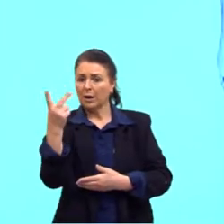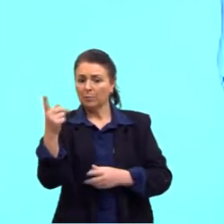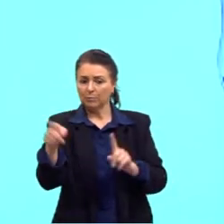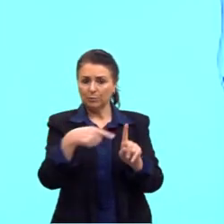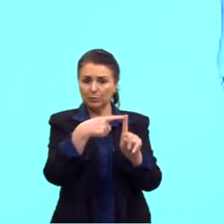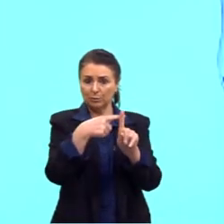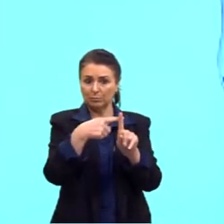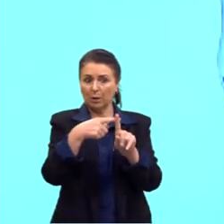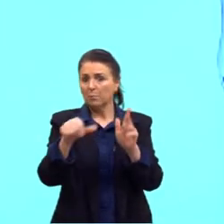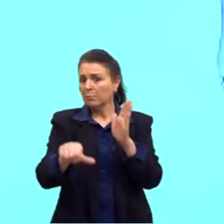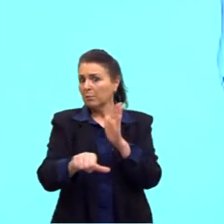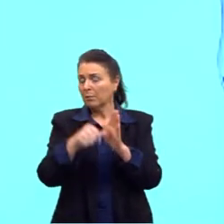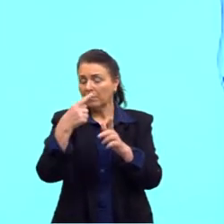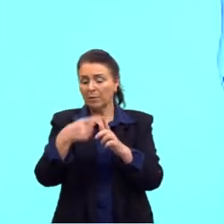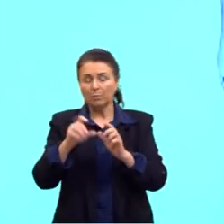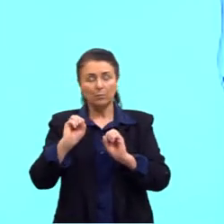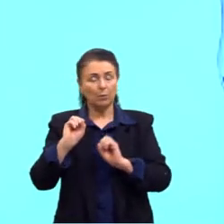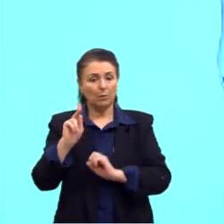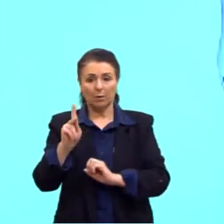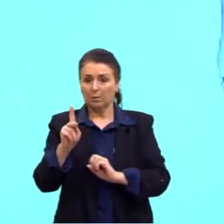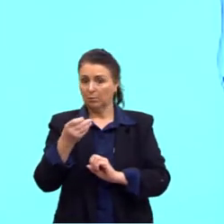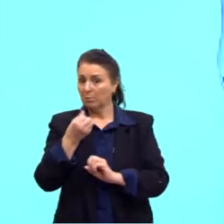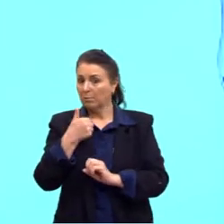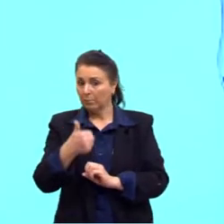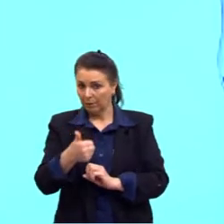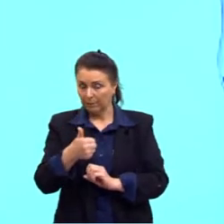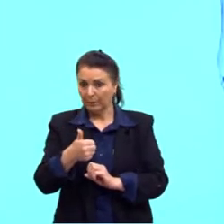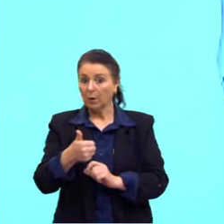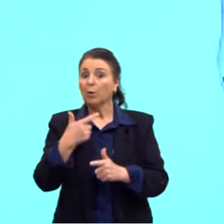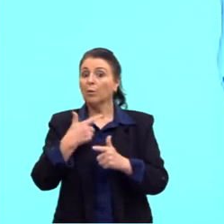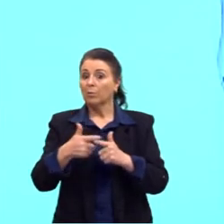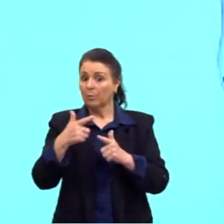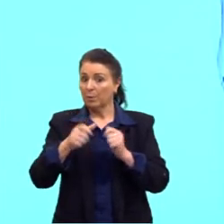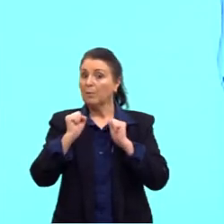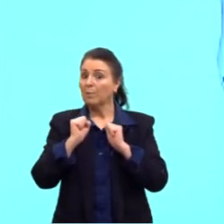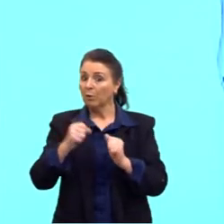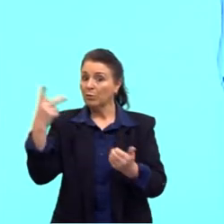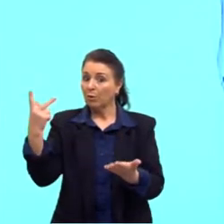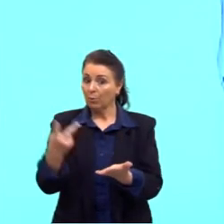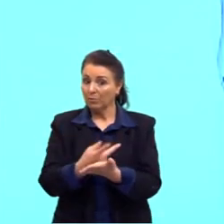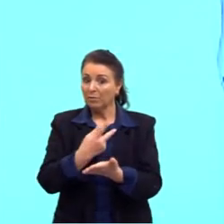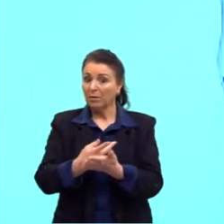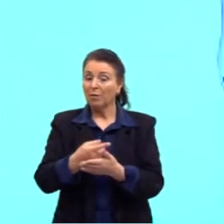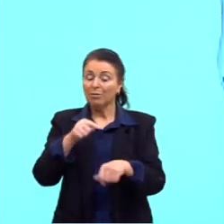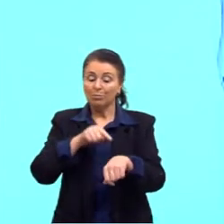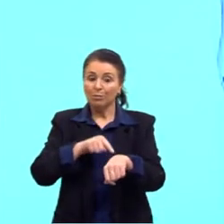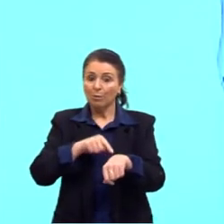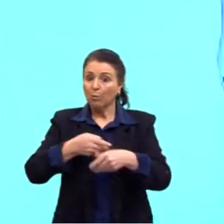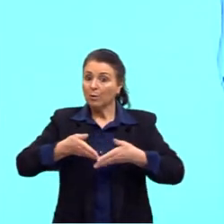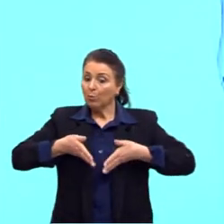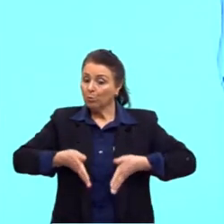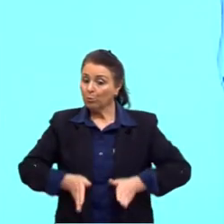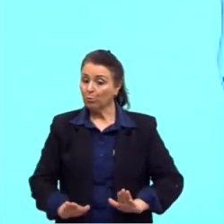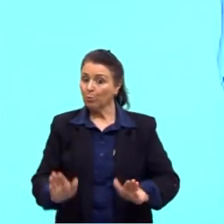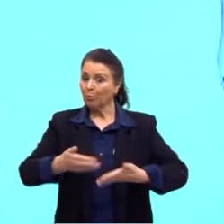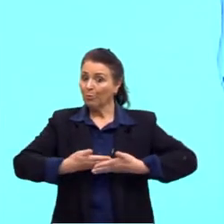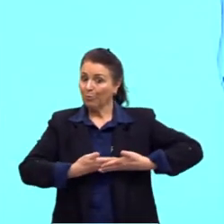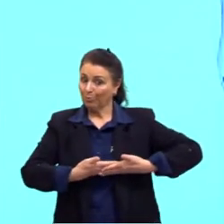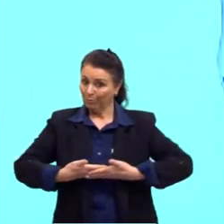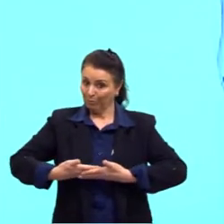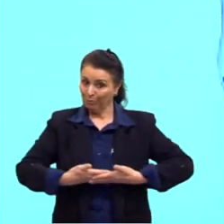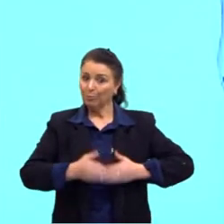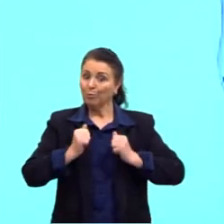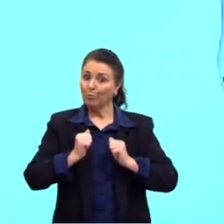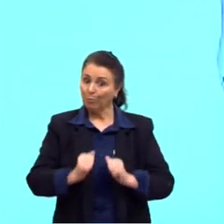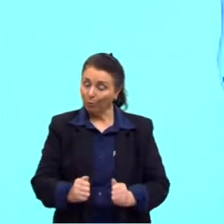primeira gravidez ok né um problema pode acontecer Então na hora do parto né Toda a problemática no